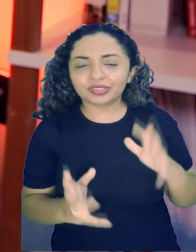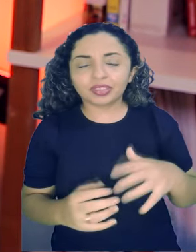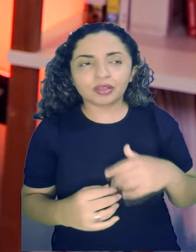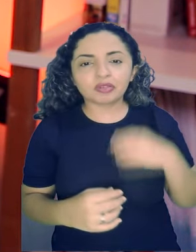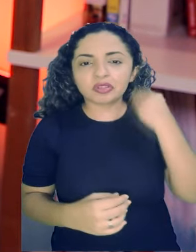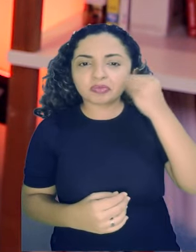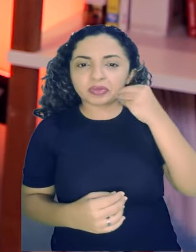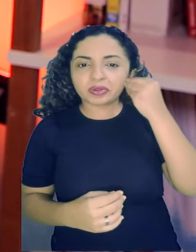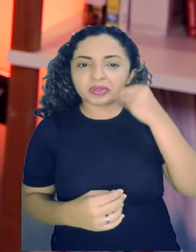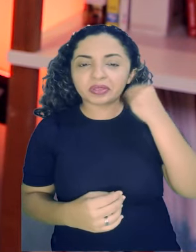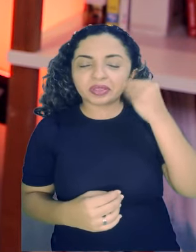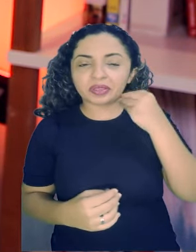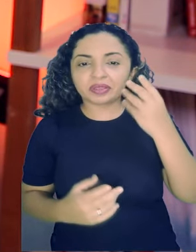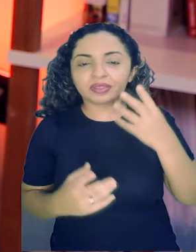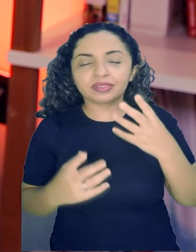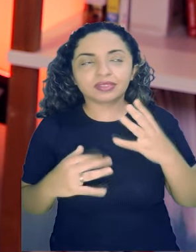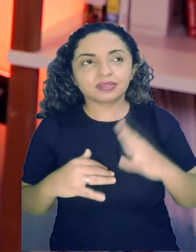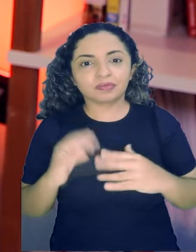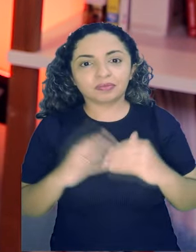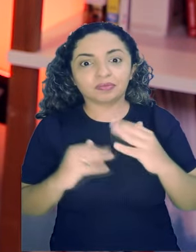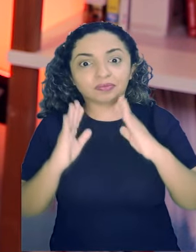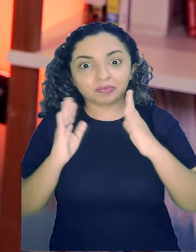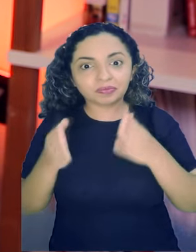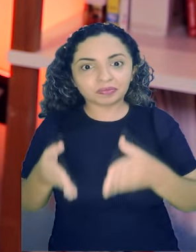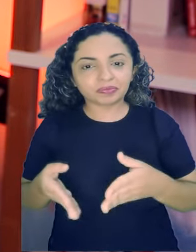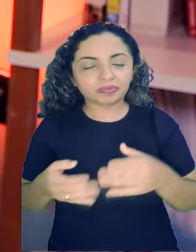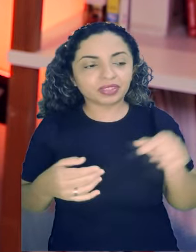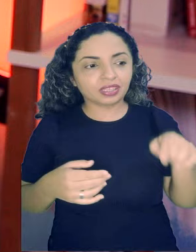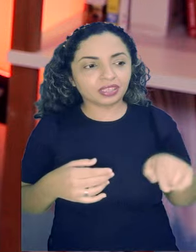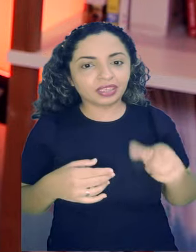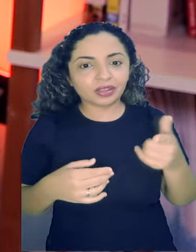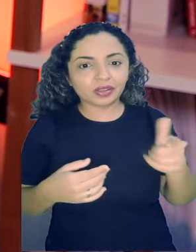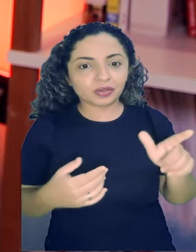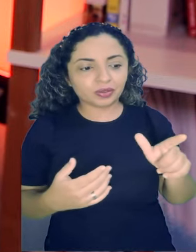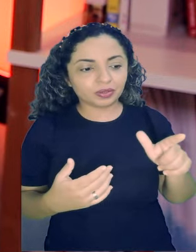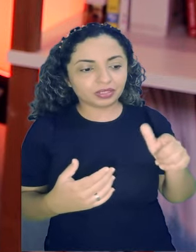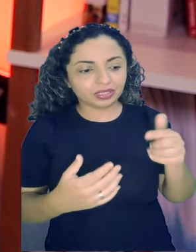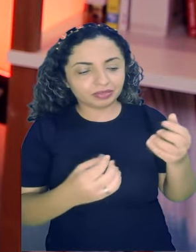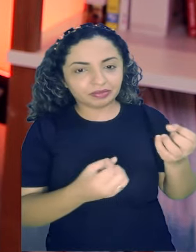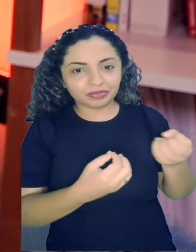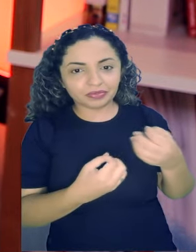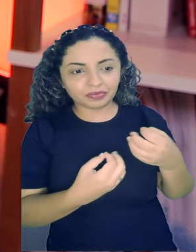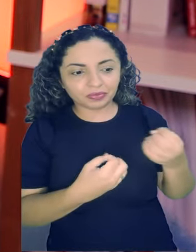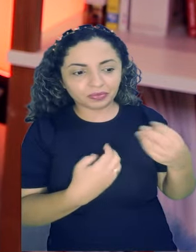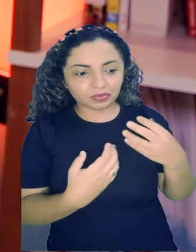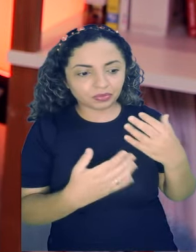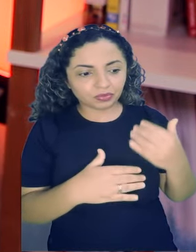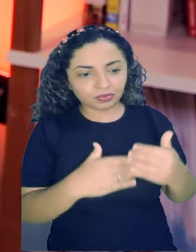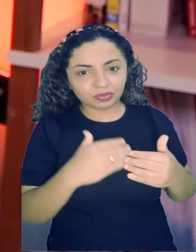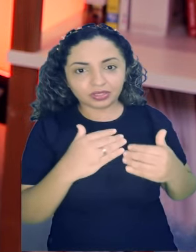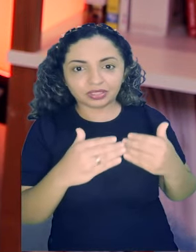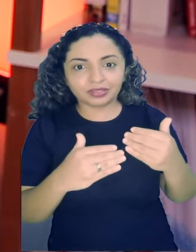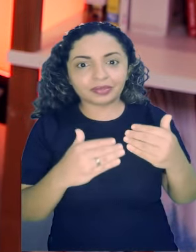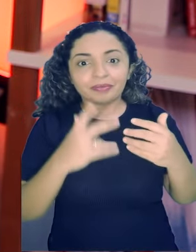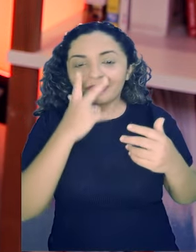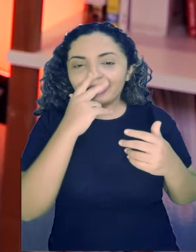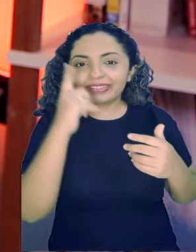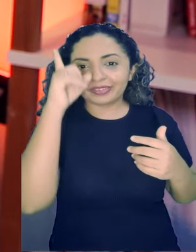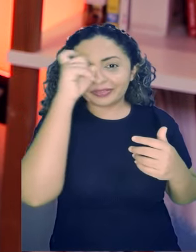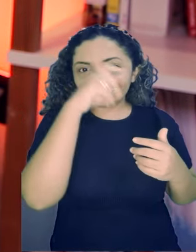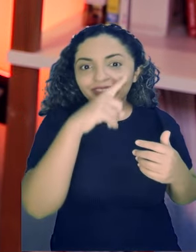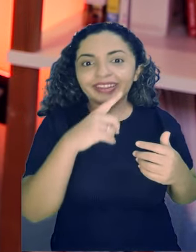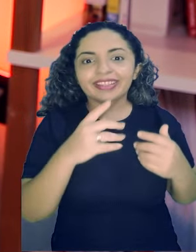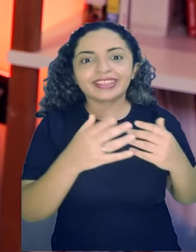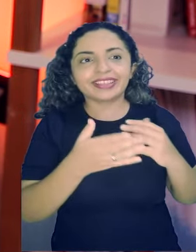quando a gente tem muita experiência, larga experiência, num primeiro ofício, e a gente se desnuda, tira as nossas dificuldades,